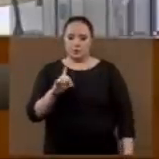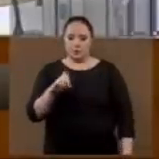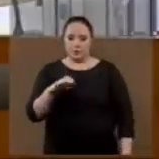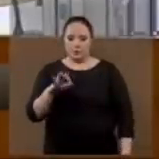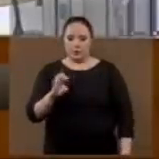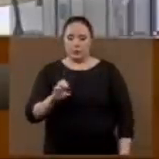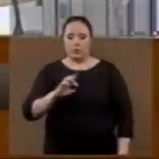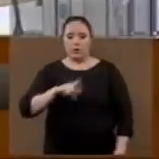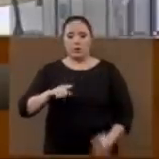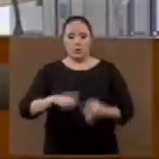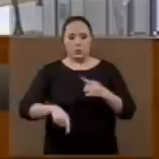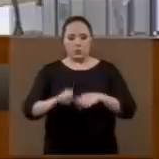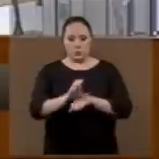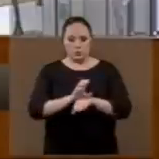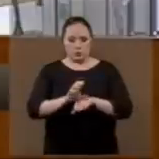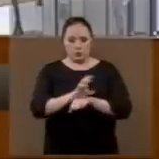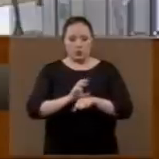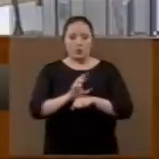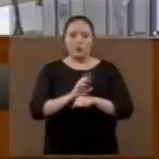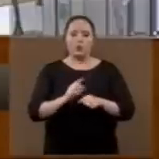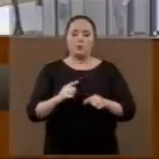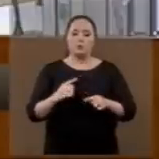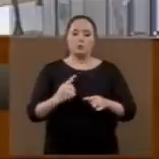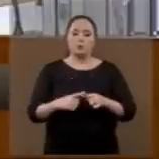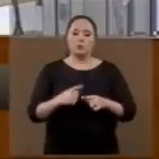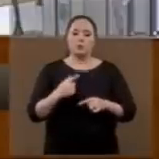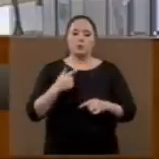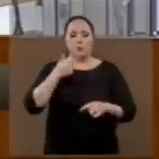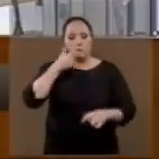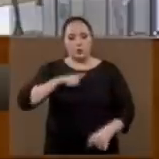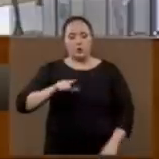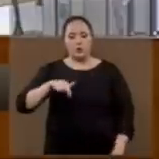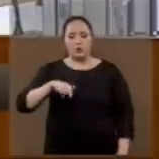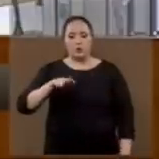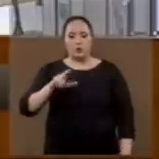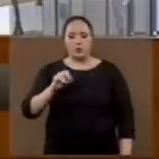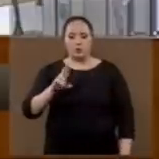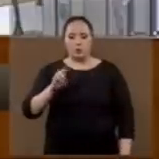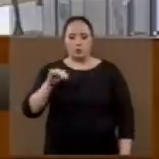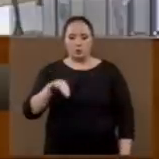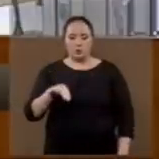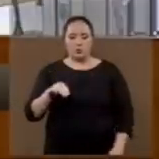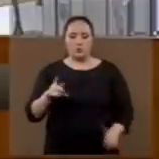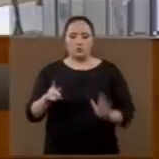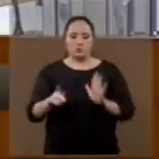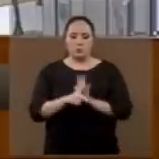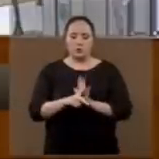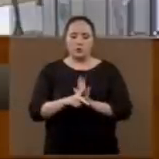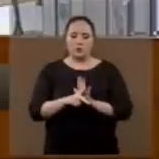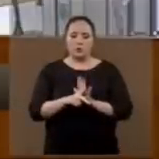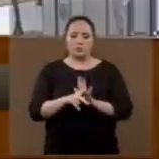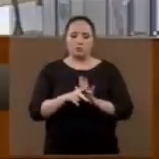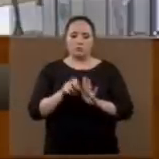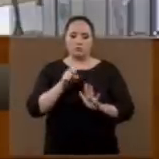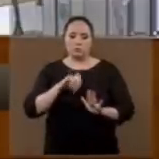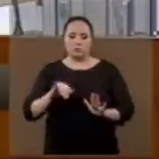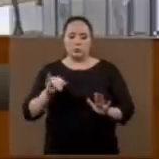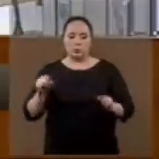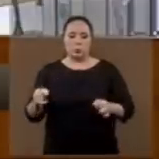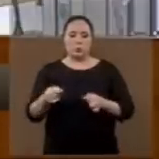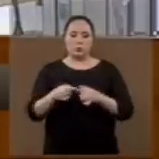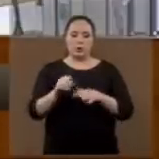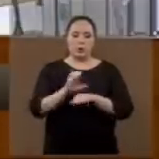de inconstitucionalidade, por não se chegar ao quórum referente à declaração de constitucionalidade ou